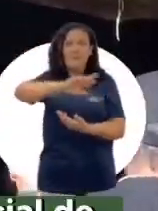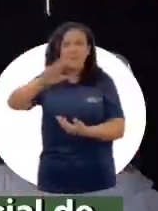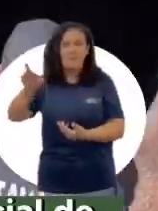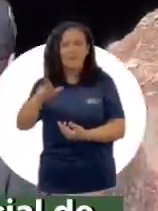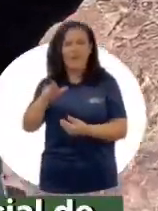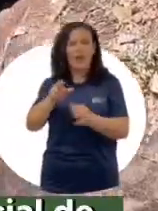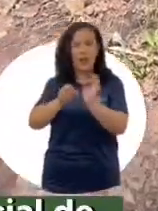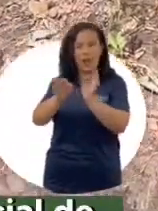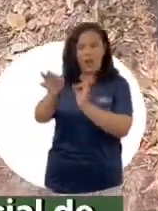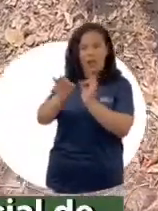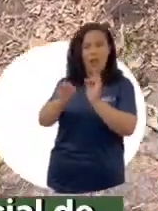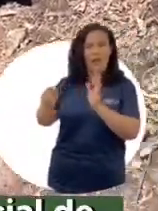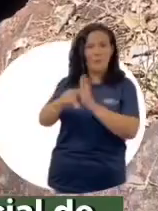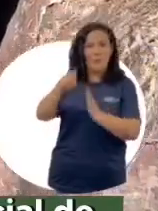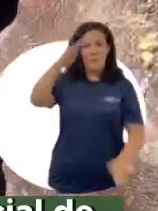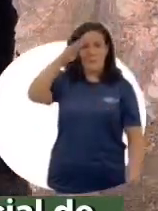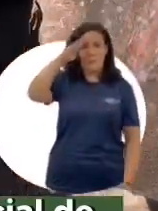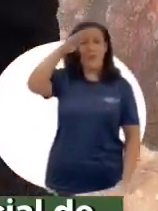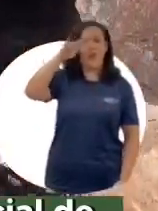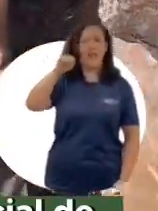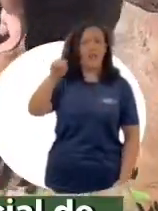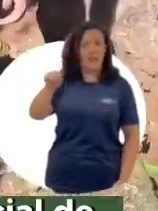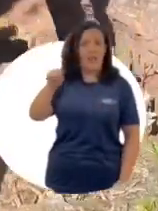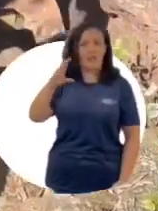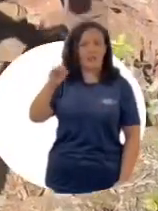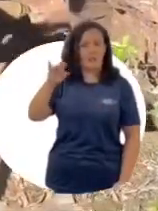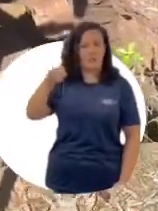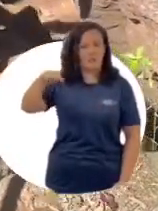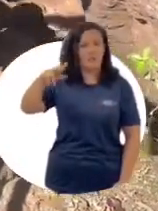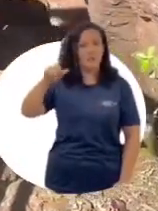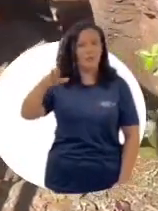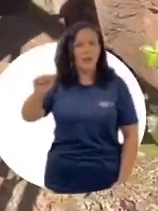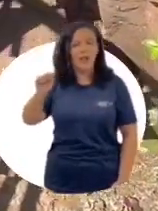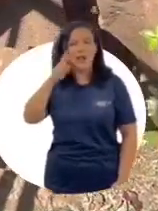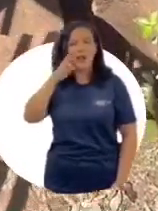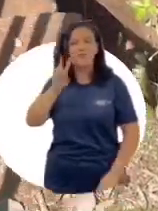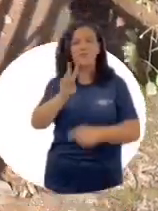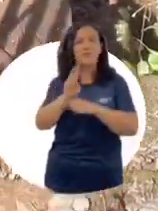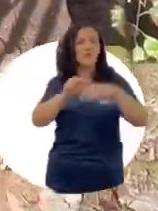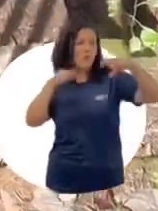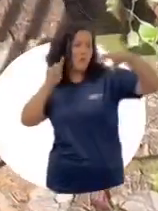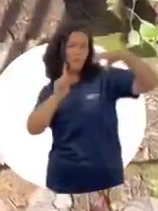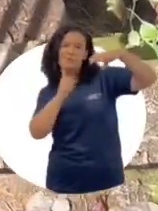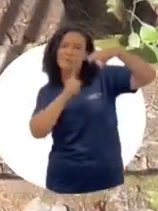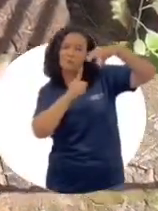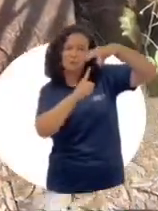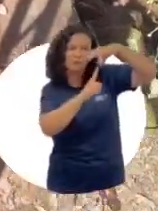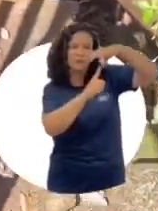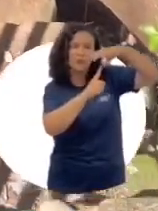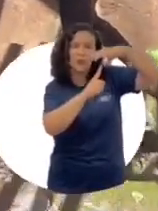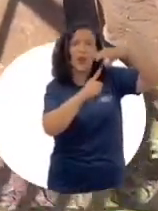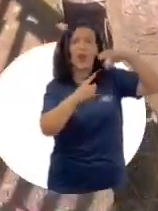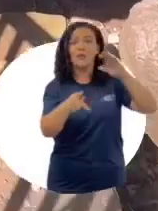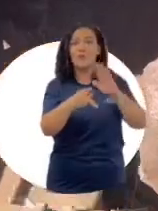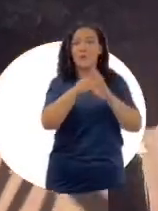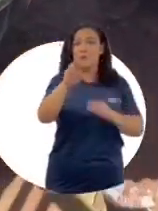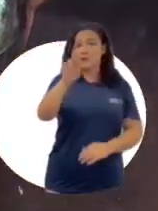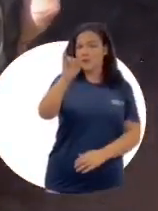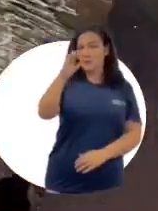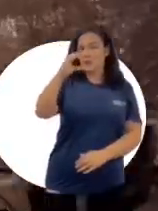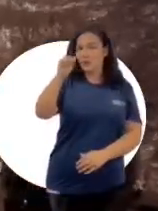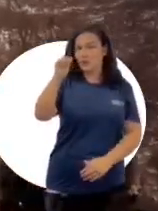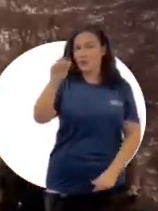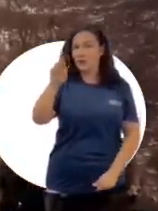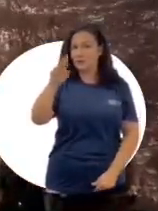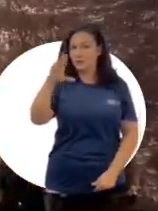O Pelotão Especial de Fronteira de Forte de Coimbra guarda uma magnífica caverna, conhecida como Gruta